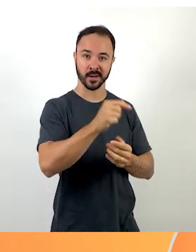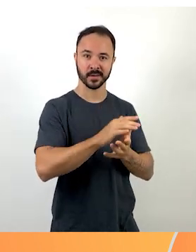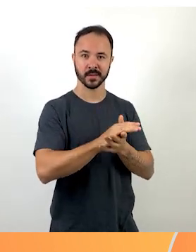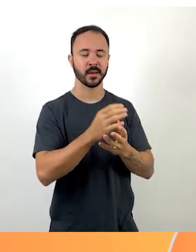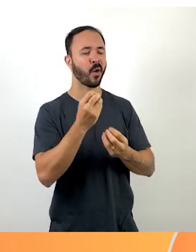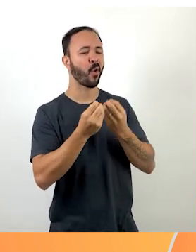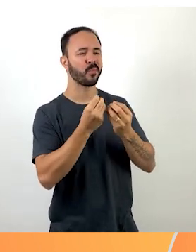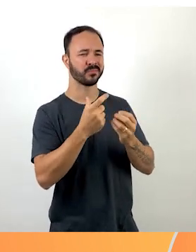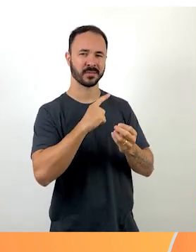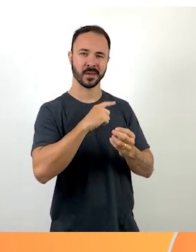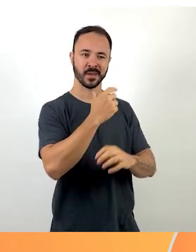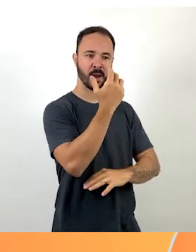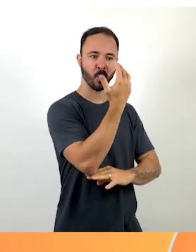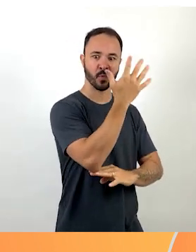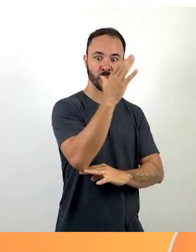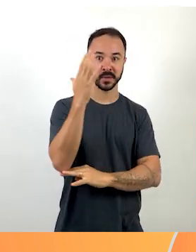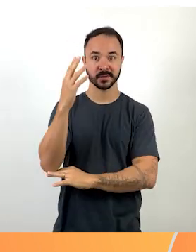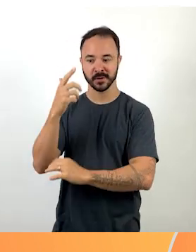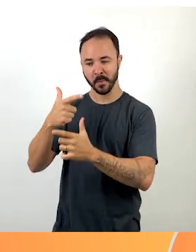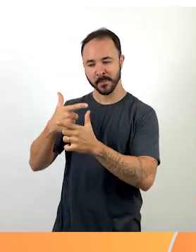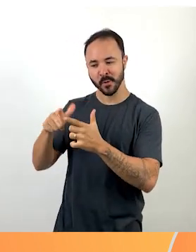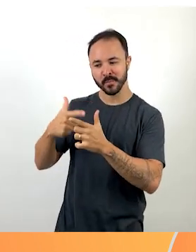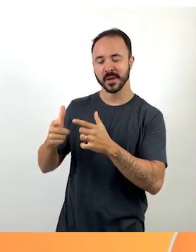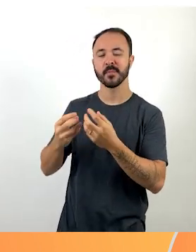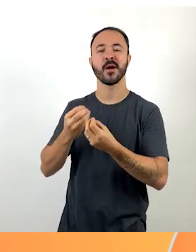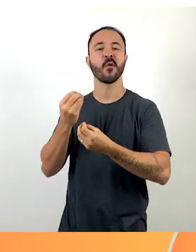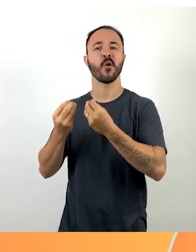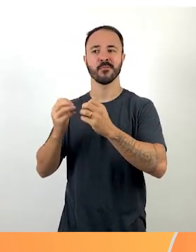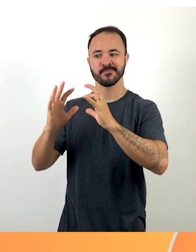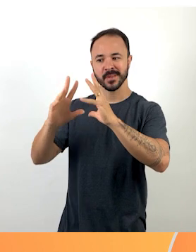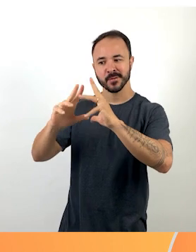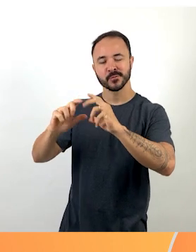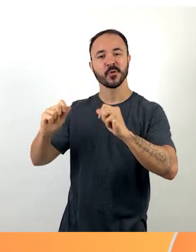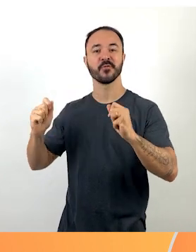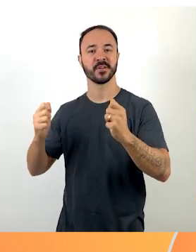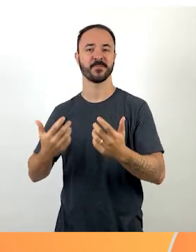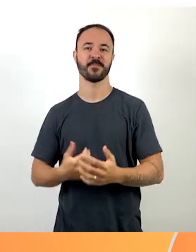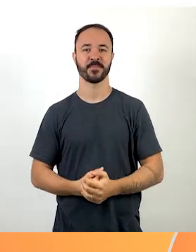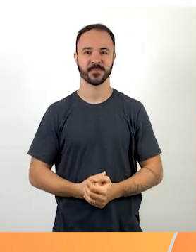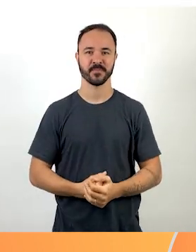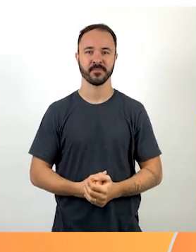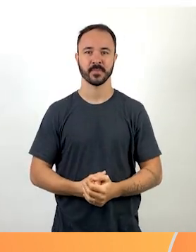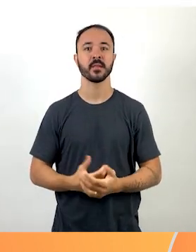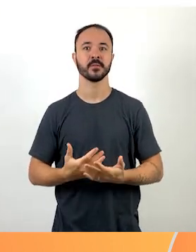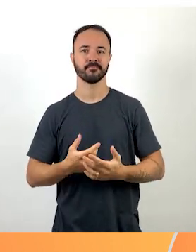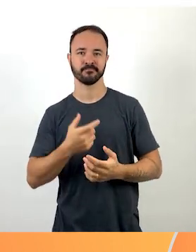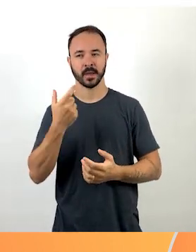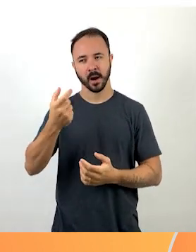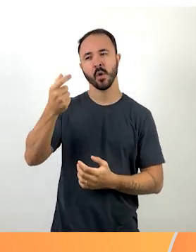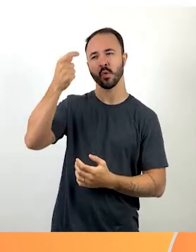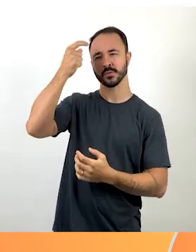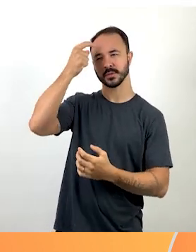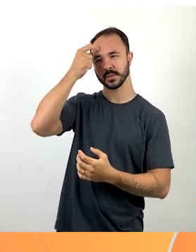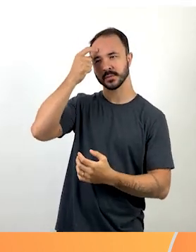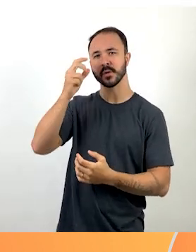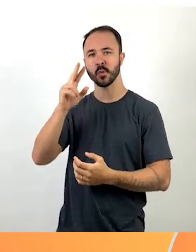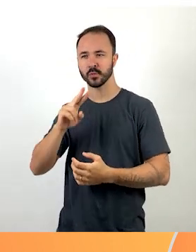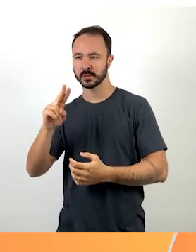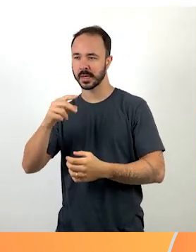para a solução dos problemas ambientais da cidade ou da comunidade, com base na análise de ações de consumo consciente e